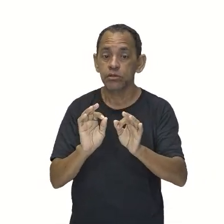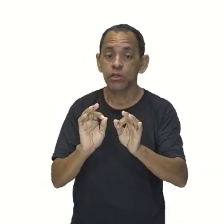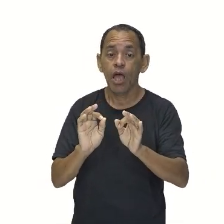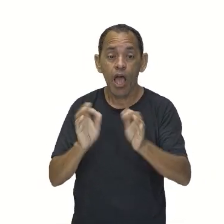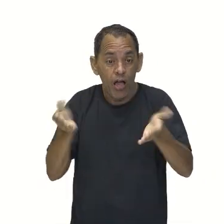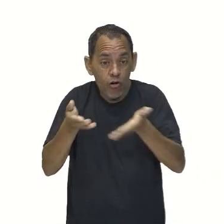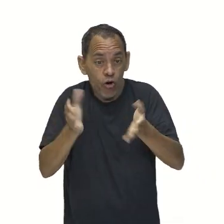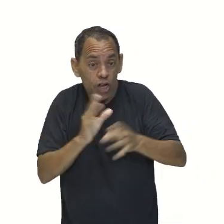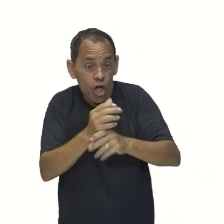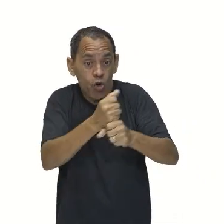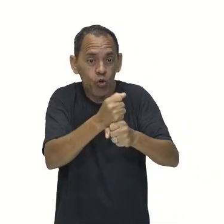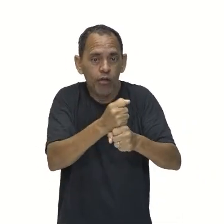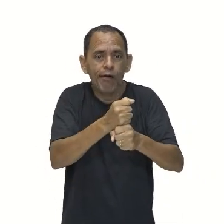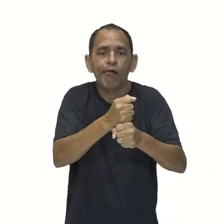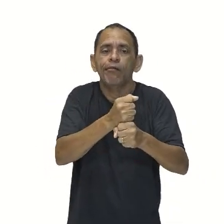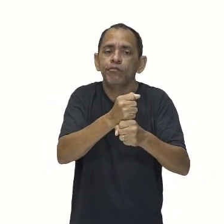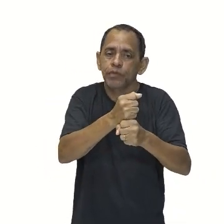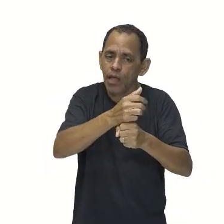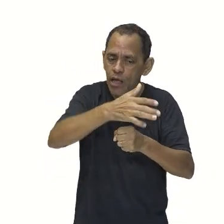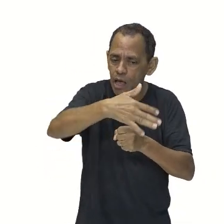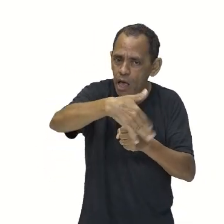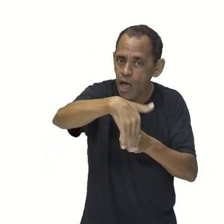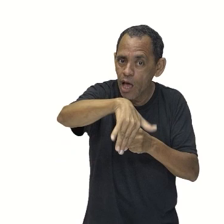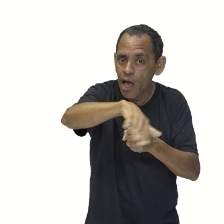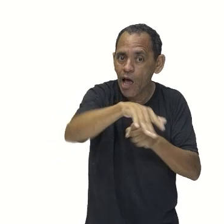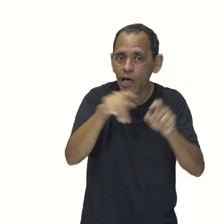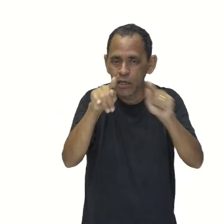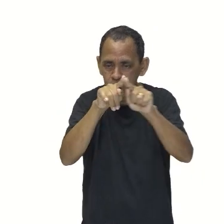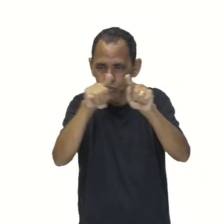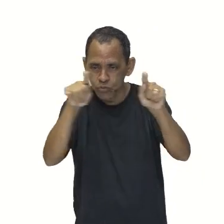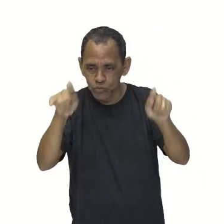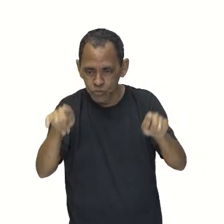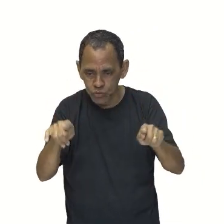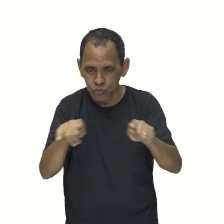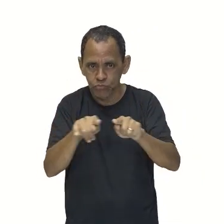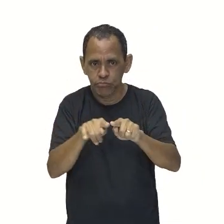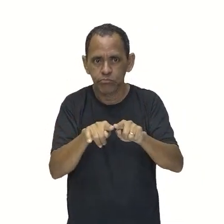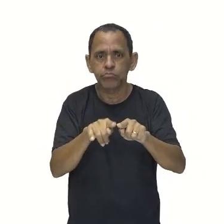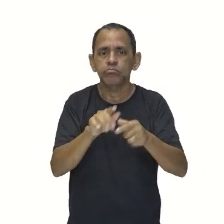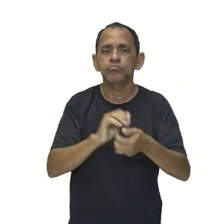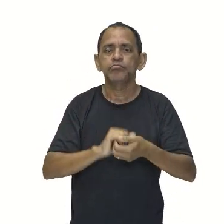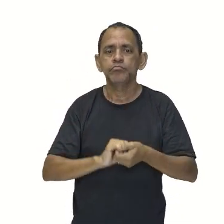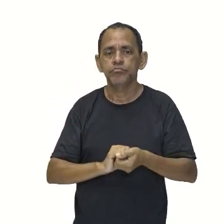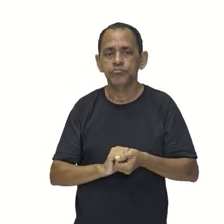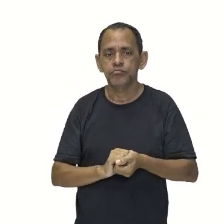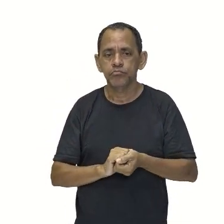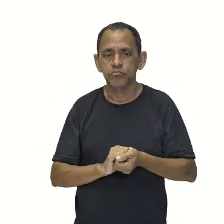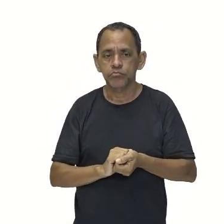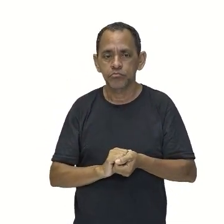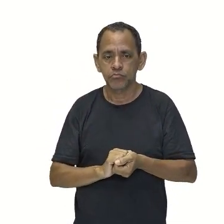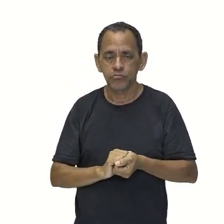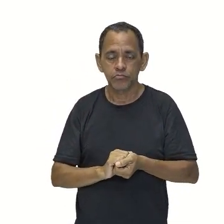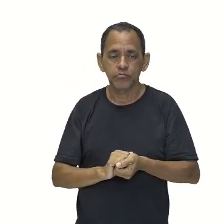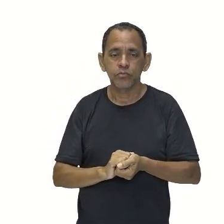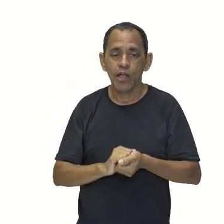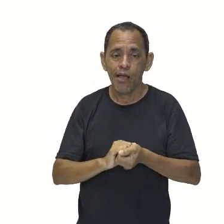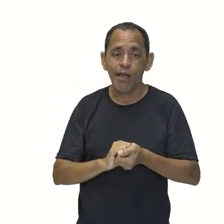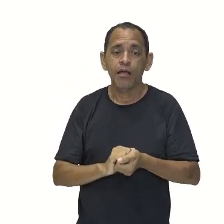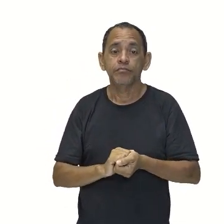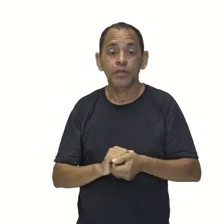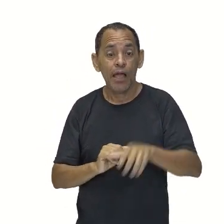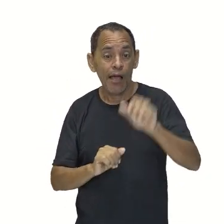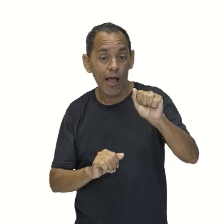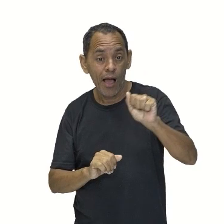área aqui, ó. Lembrando que é A vezes B, então era